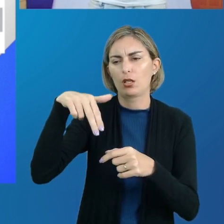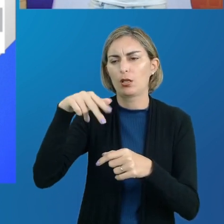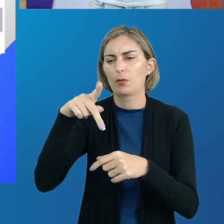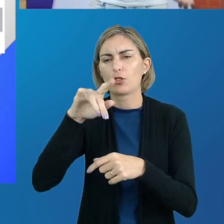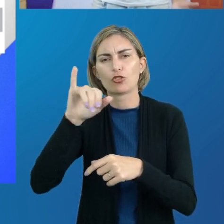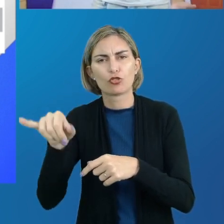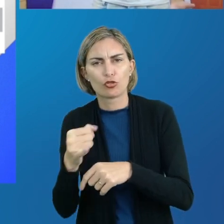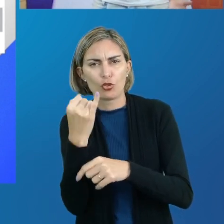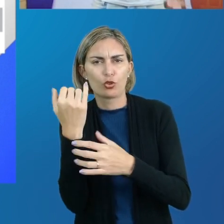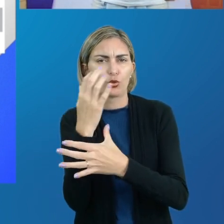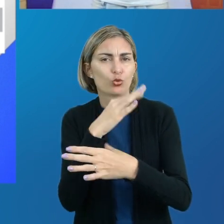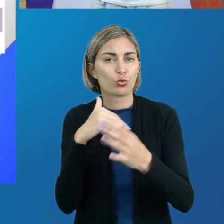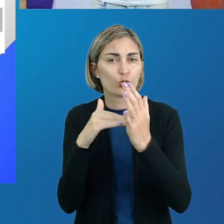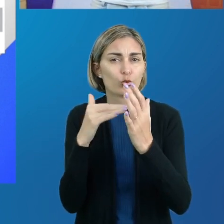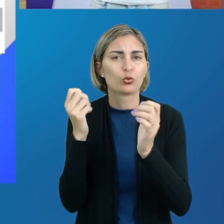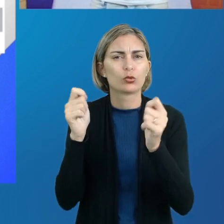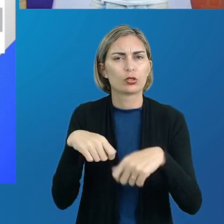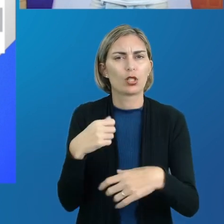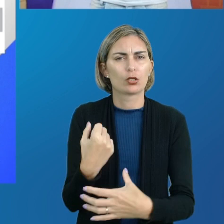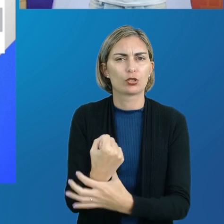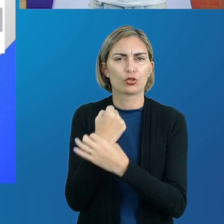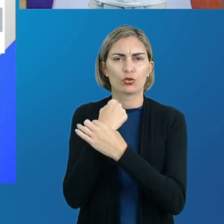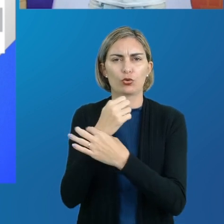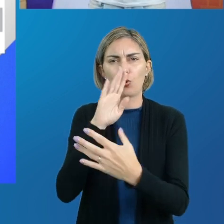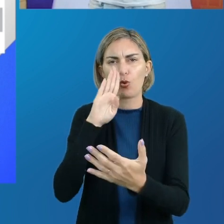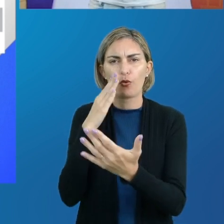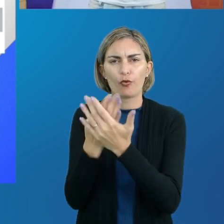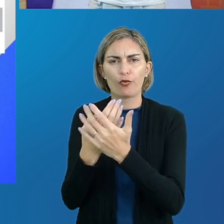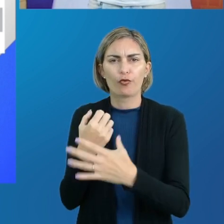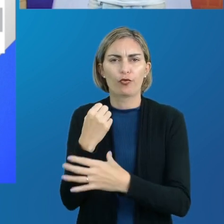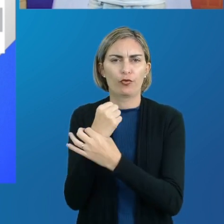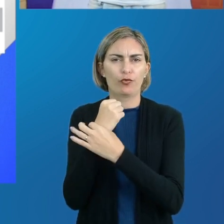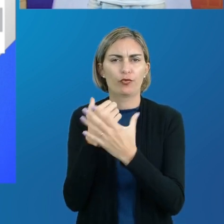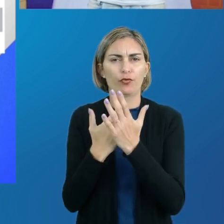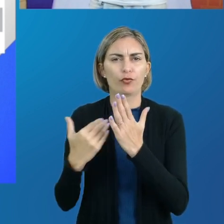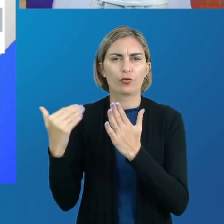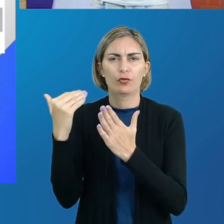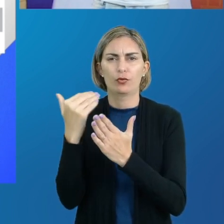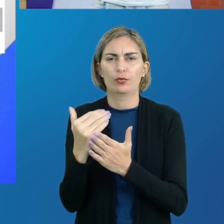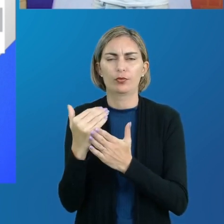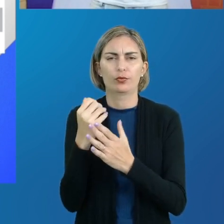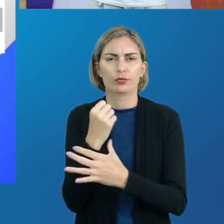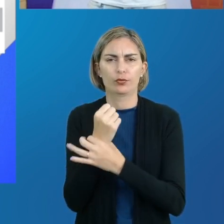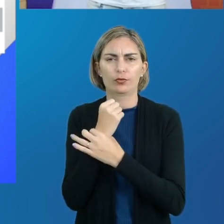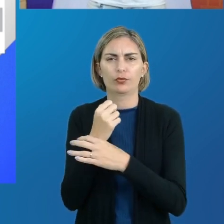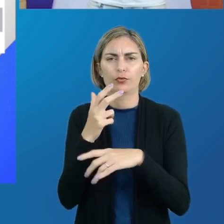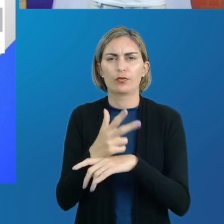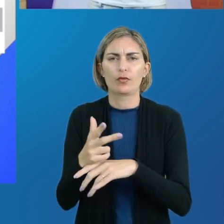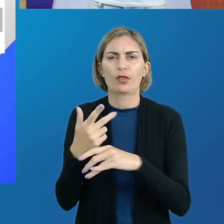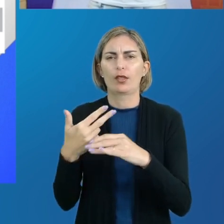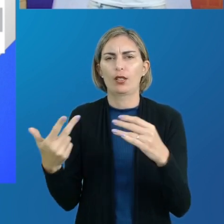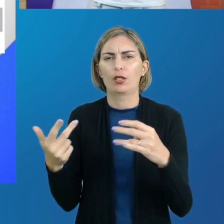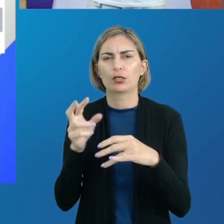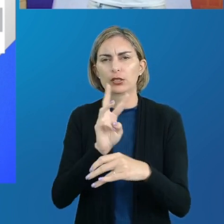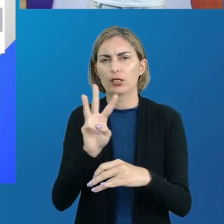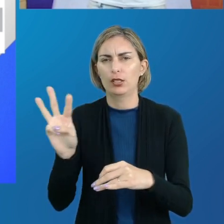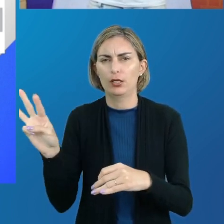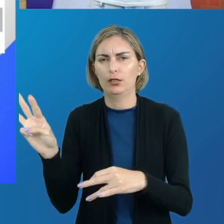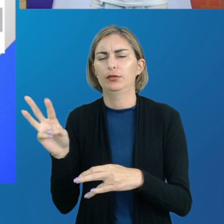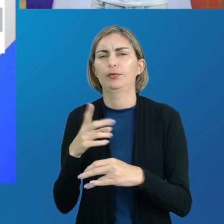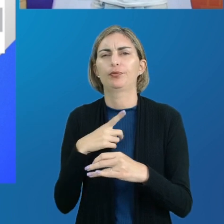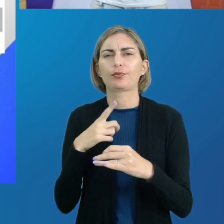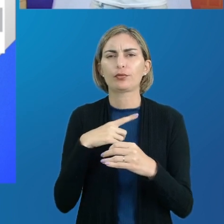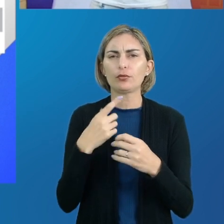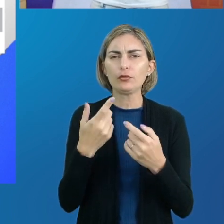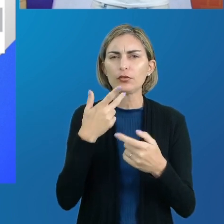tudinho, traz uma segurança maior. Você tem uma confiabilidade maior. E aí vale tanto para serviços como para sites que vão falar sobre